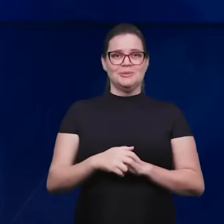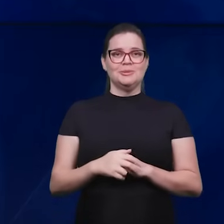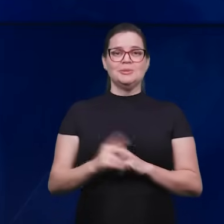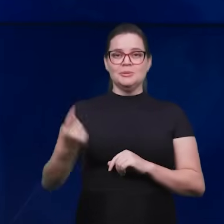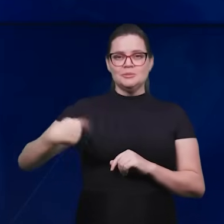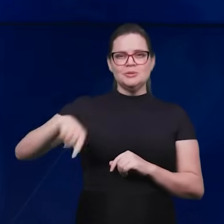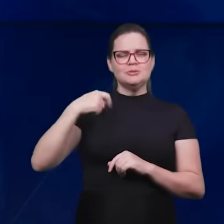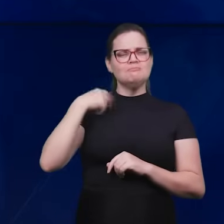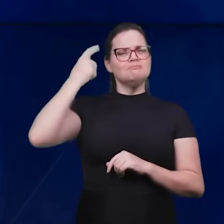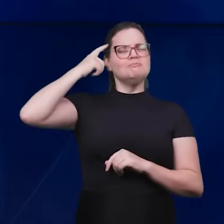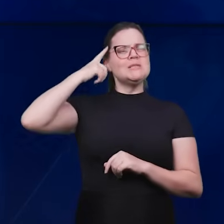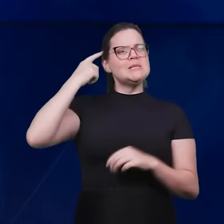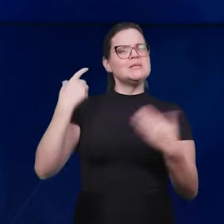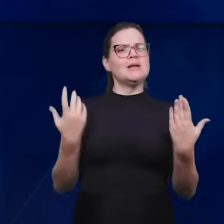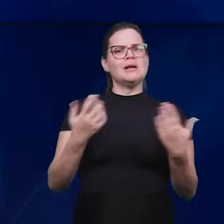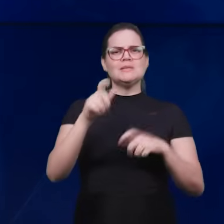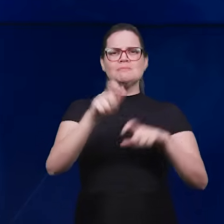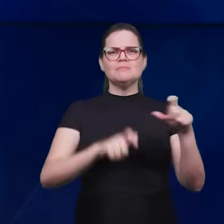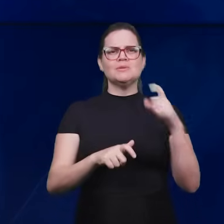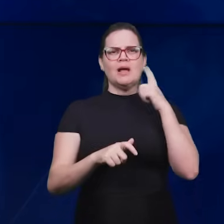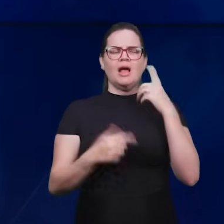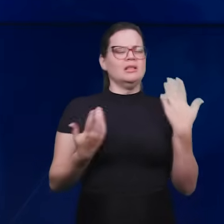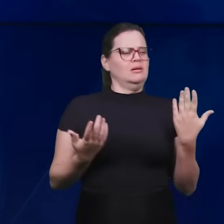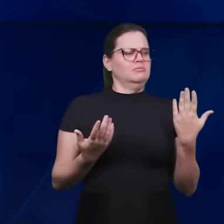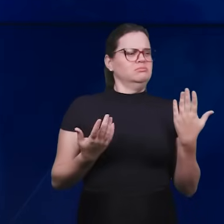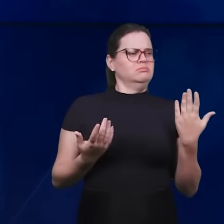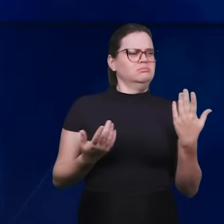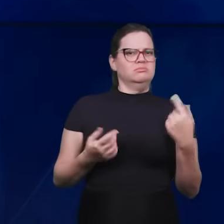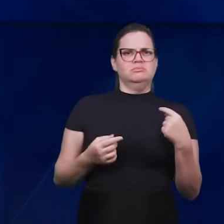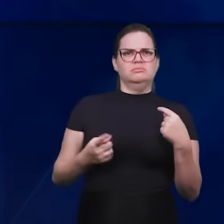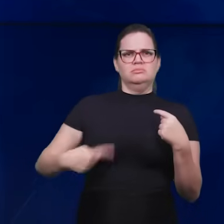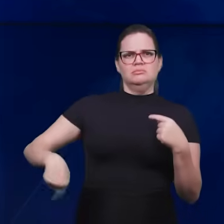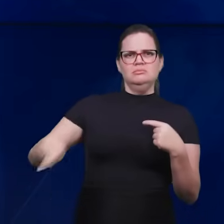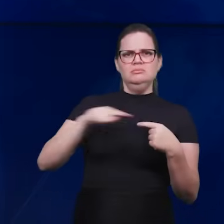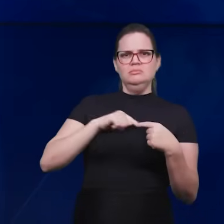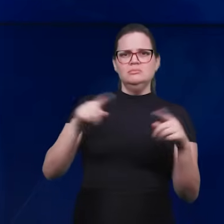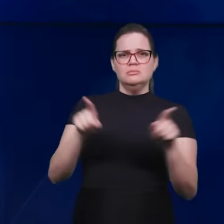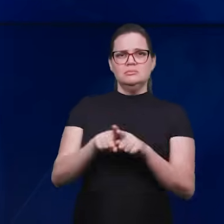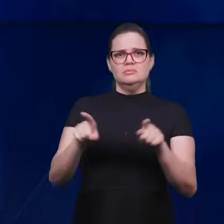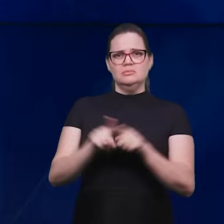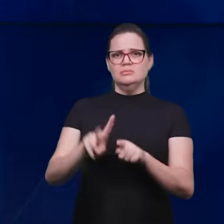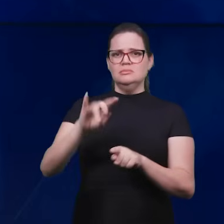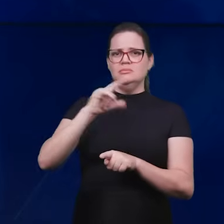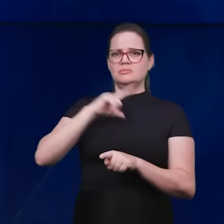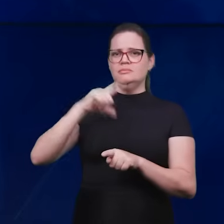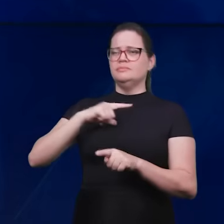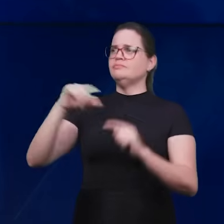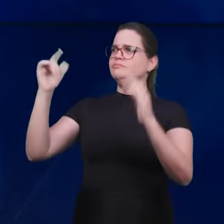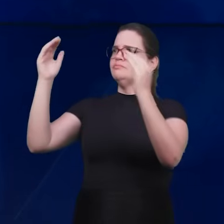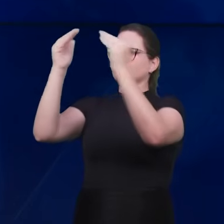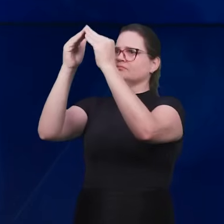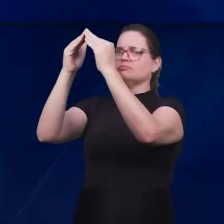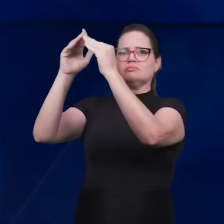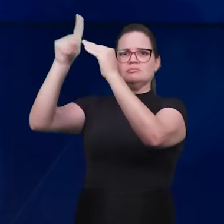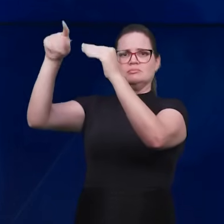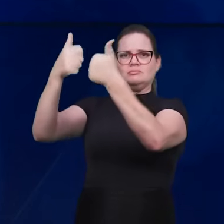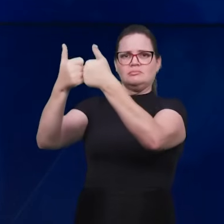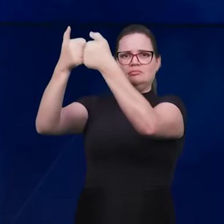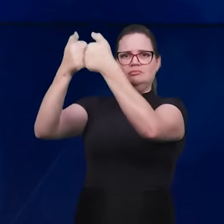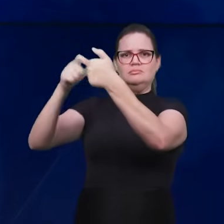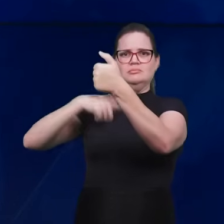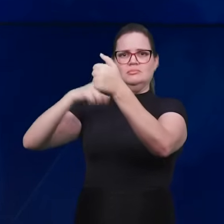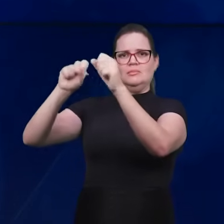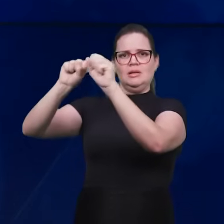até perguntar a alguém que está nos ouvindo, então nós vamos ter também um templo lá na eternidade, na